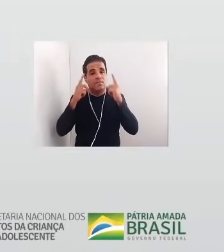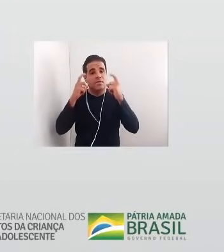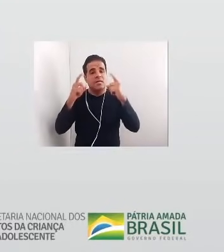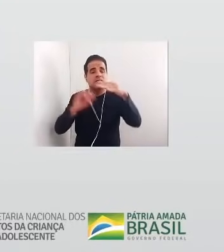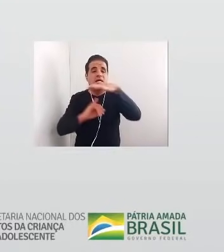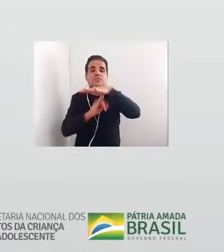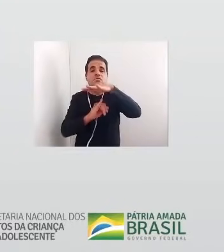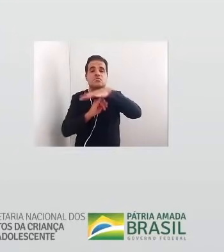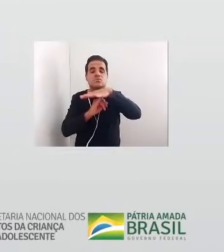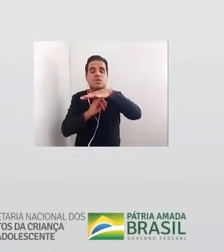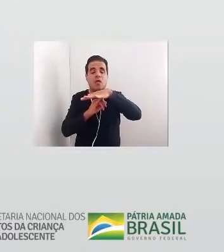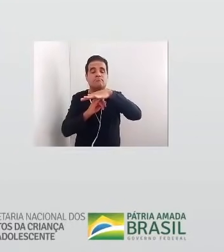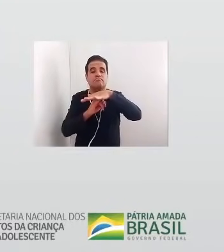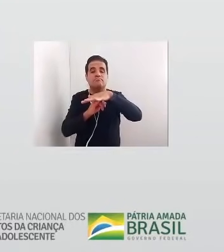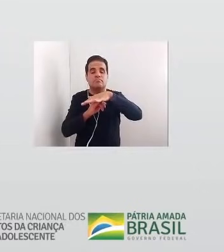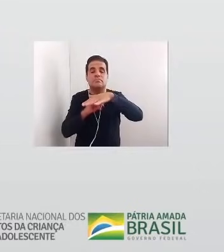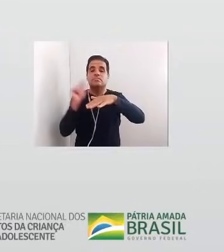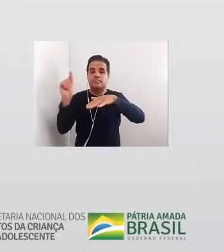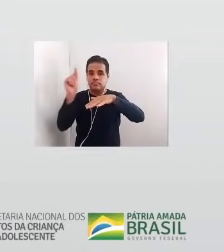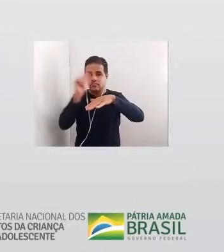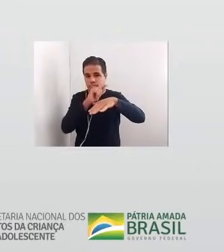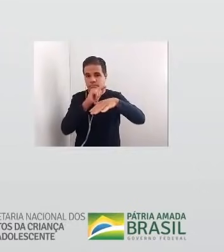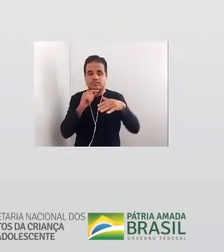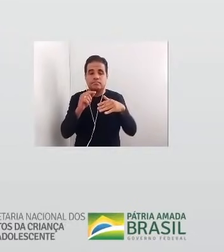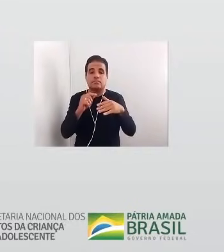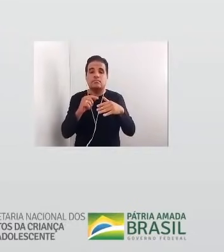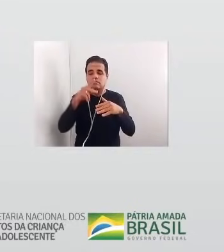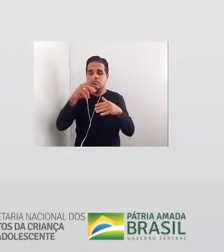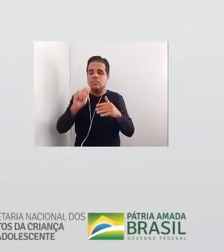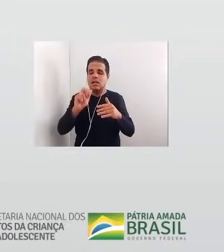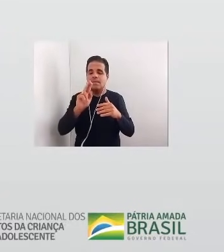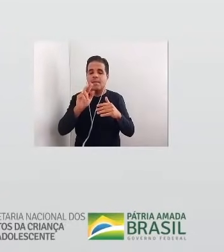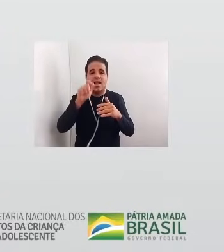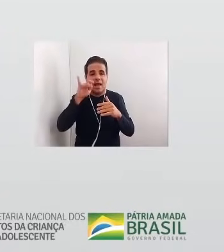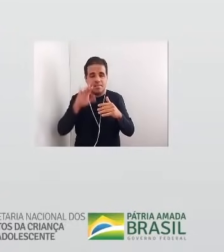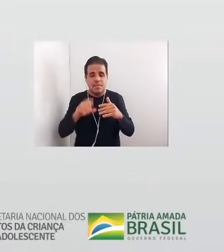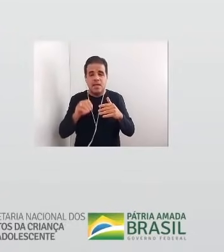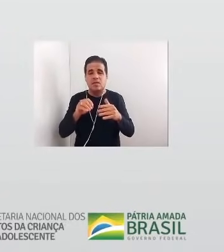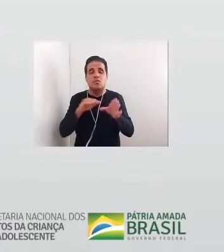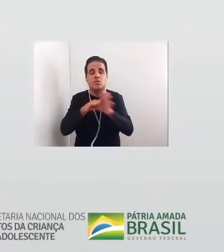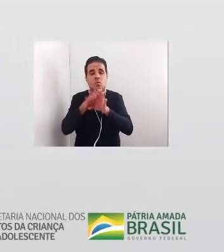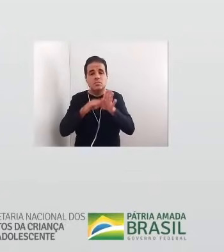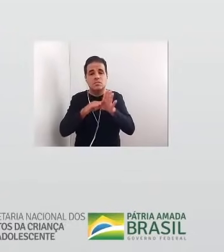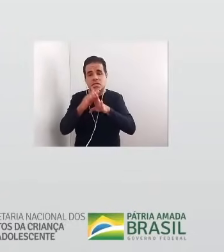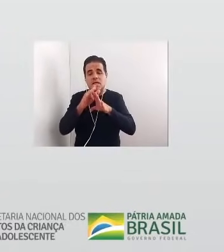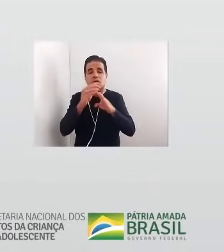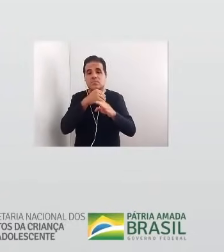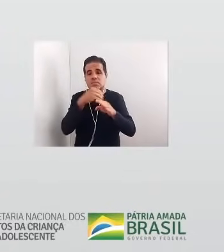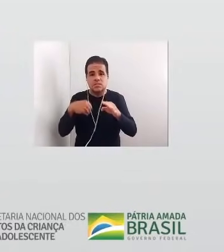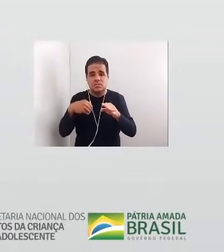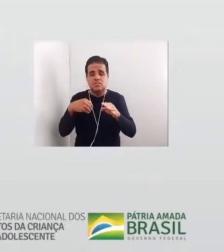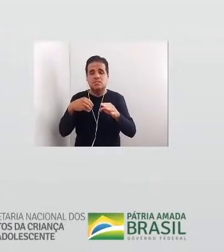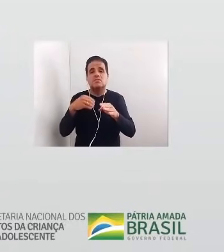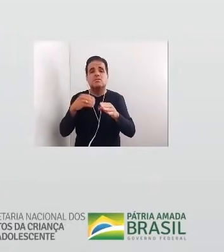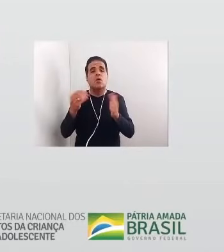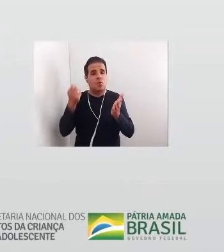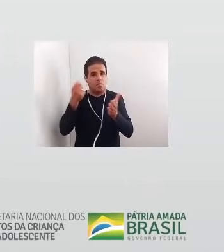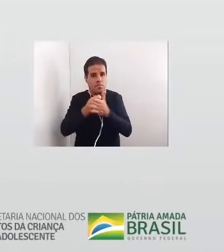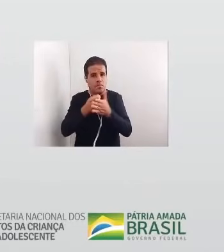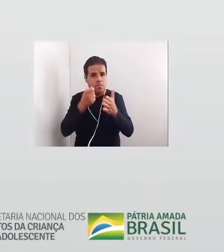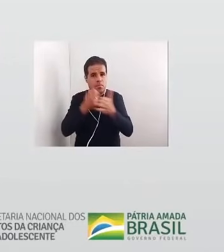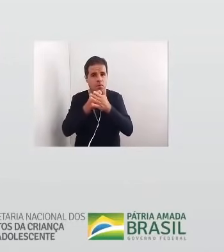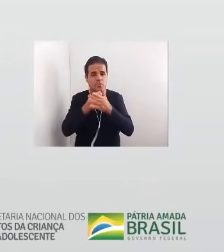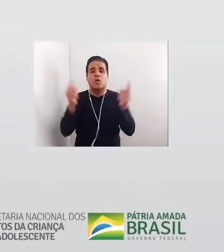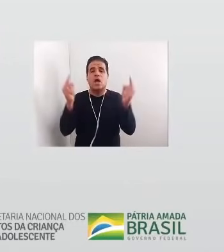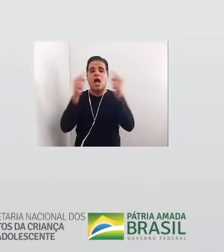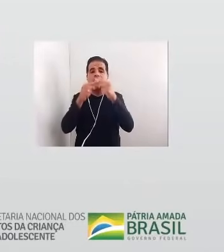institucional. Ou seja, instituições como o parlamento, conselhos de medicina, etc., etc., estão impondo ou